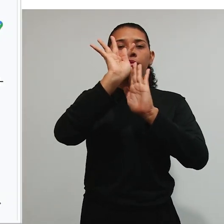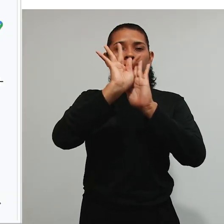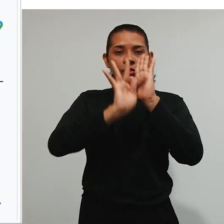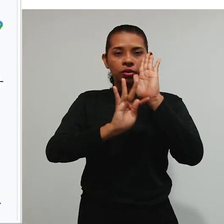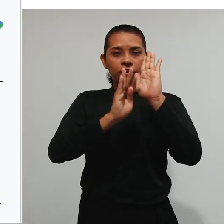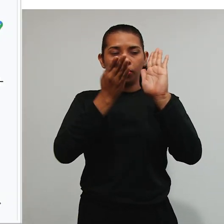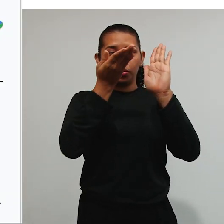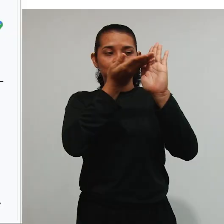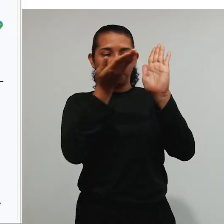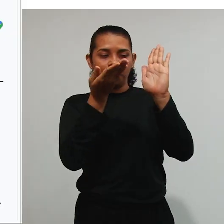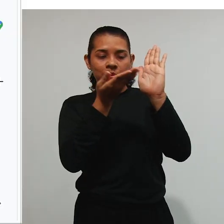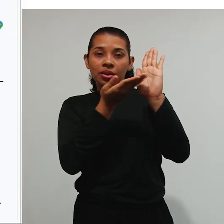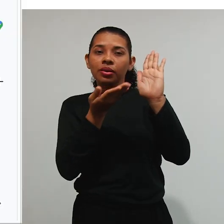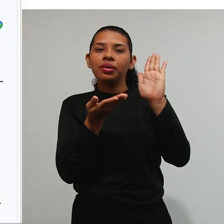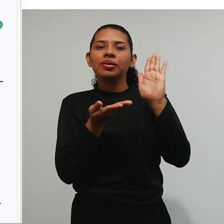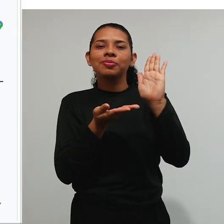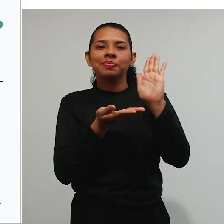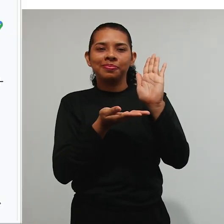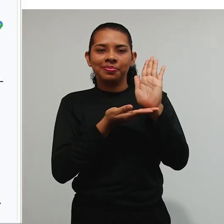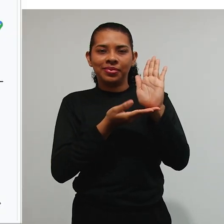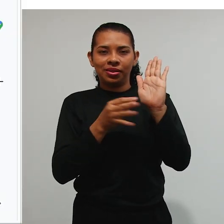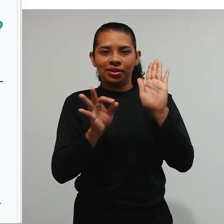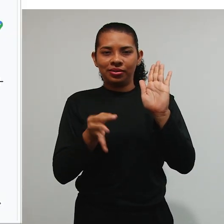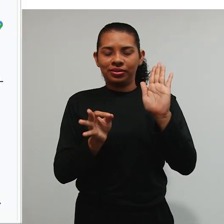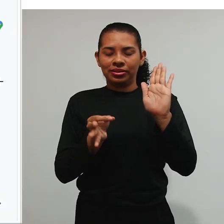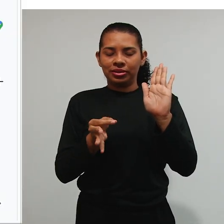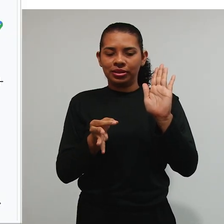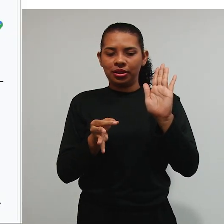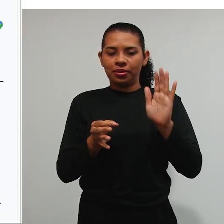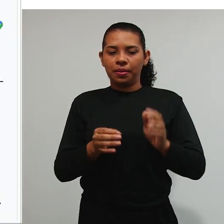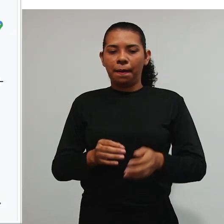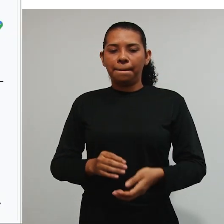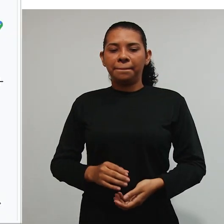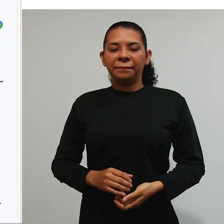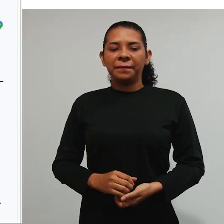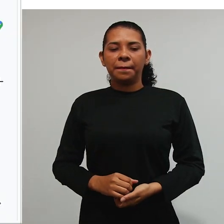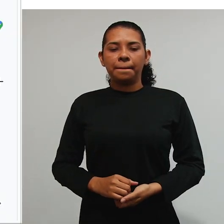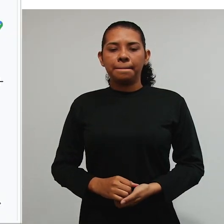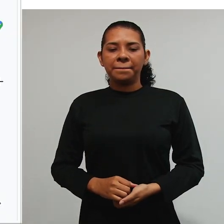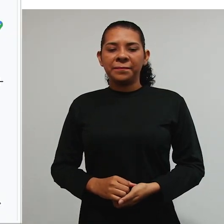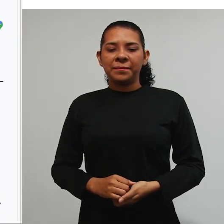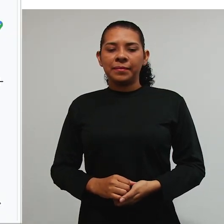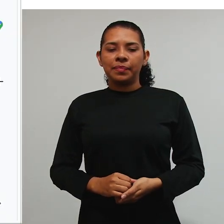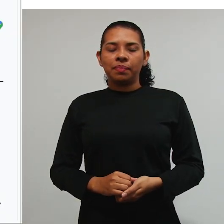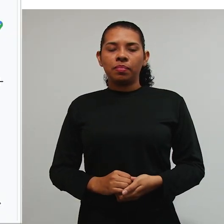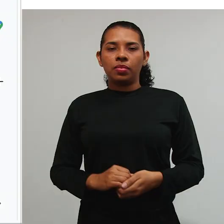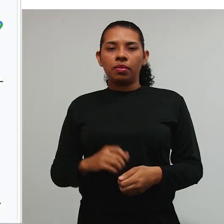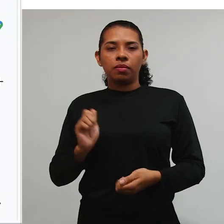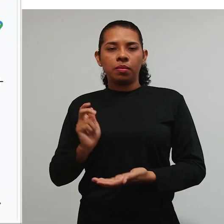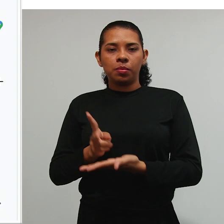eu tenho um espaço antecedente e um espaço que sucede o